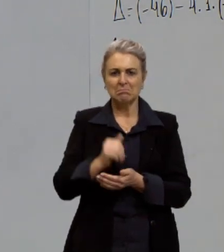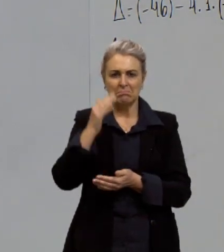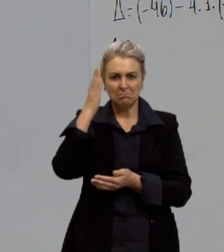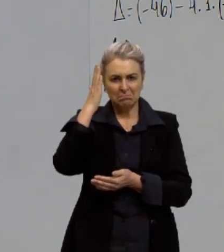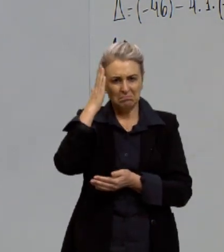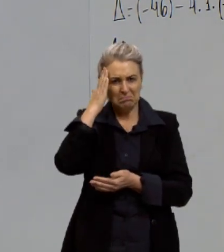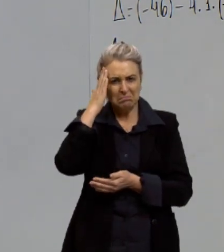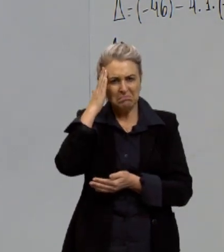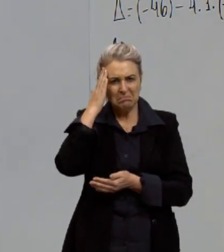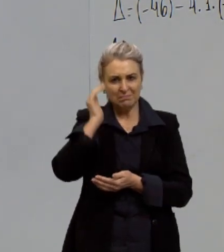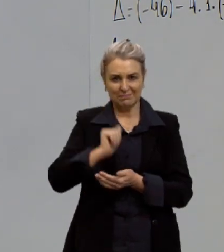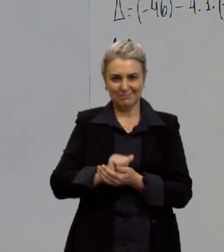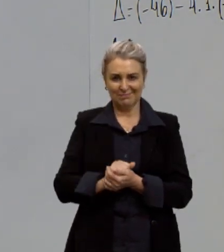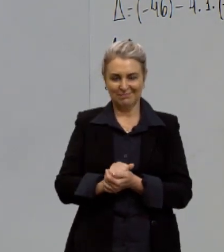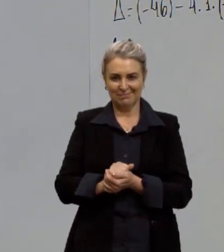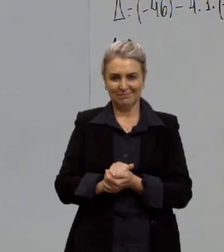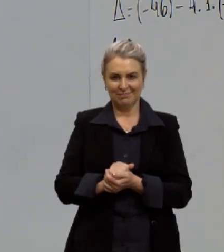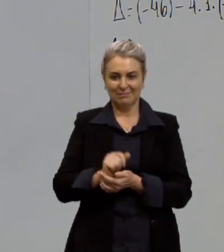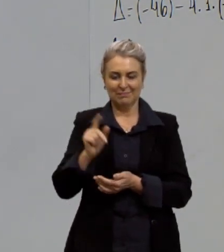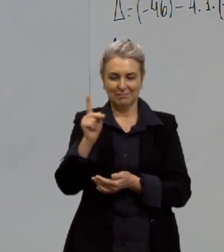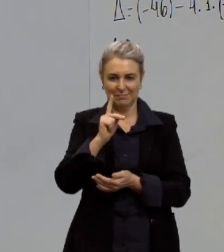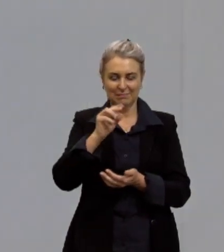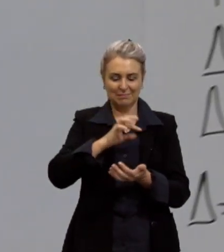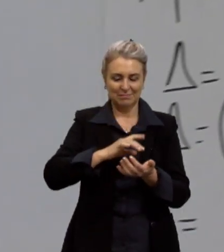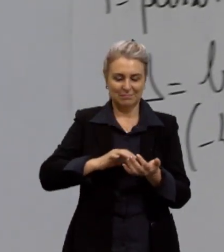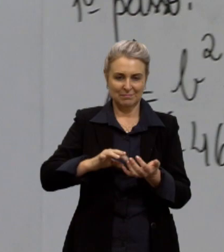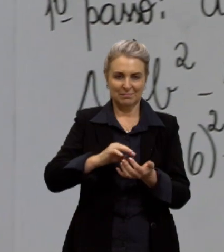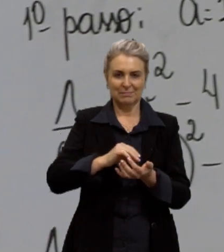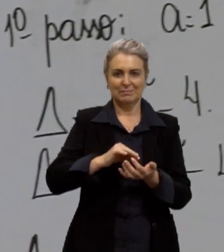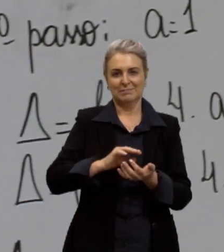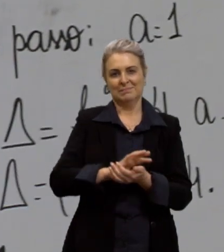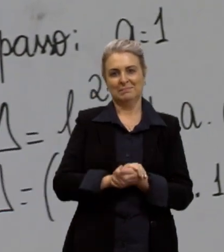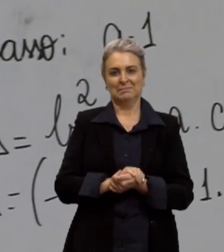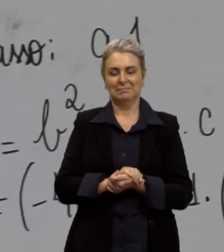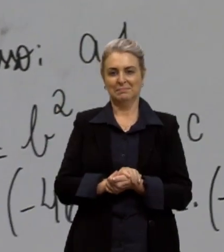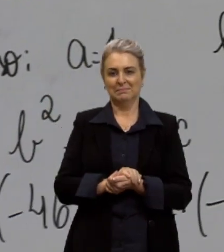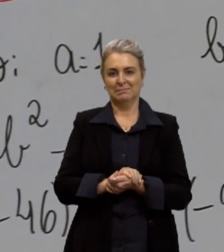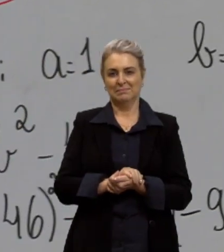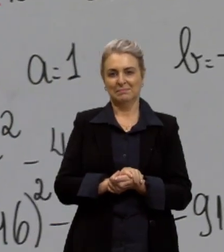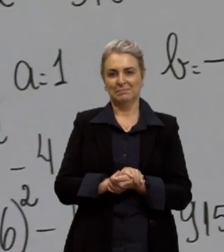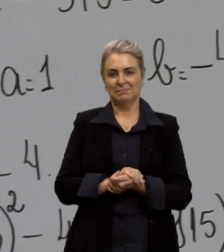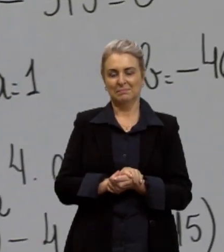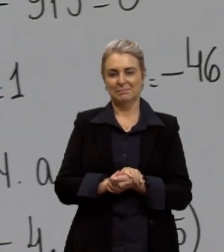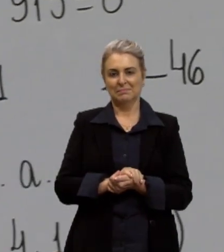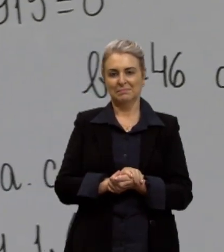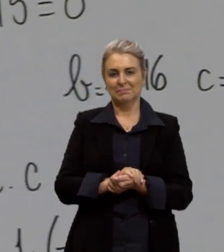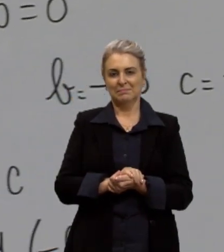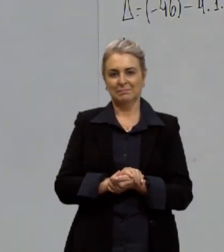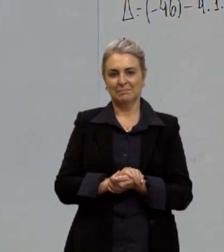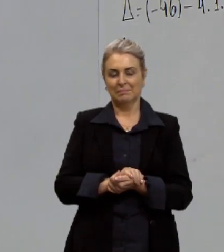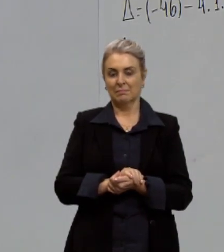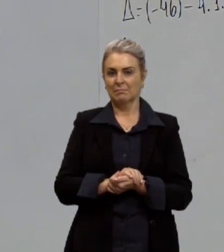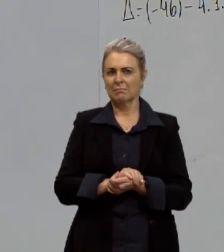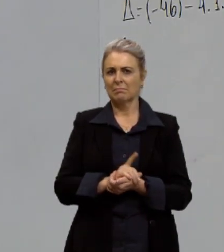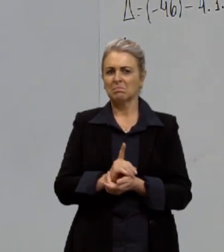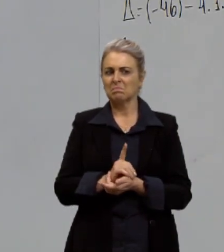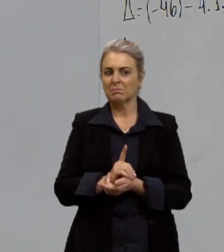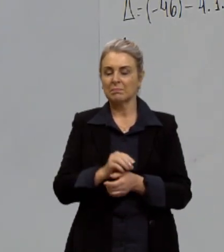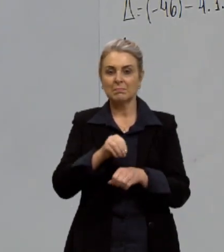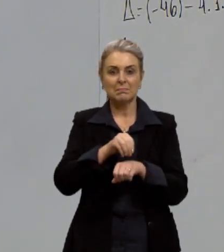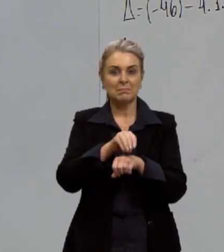se arrisca, eu vou fazendo o cálculo. 46 vezes 46. E aí vem uma questão também, outra